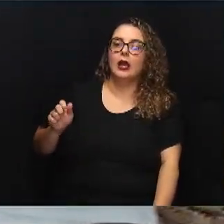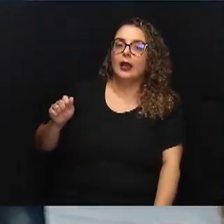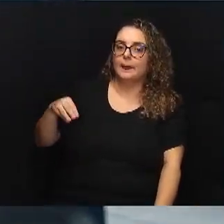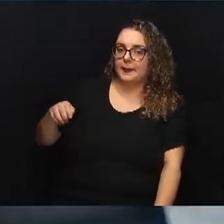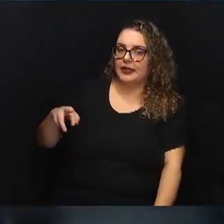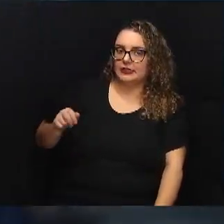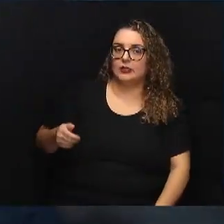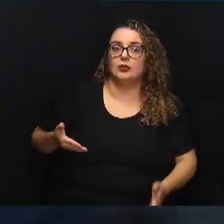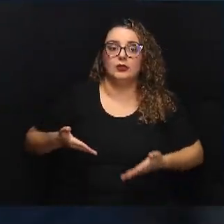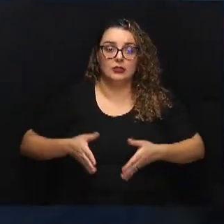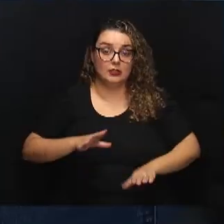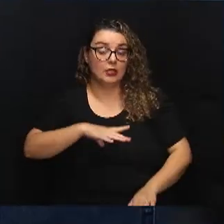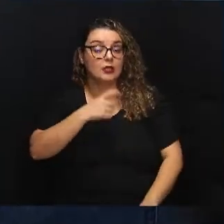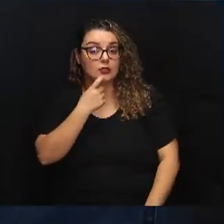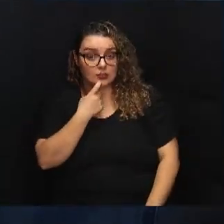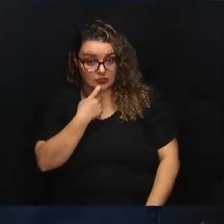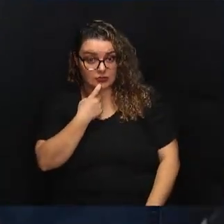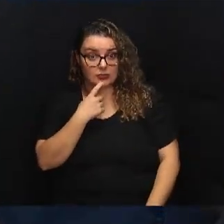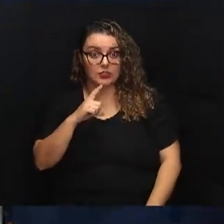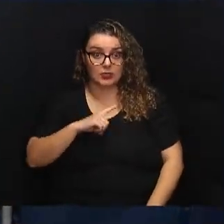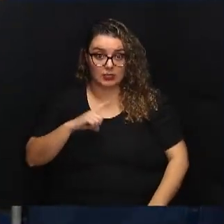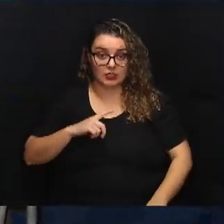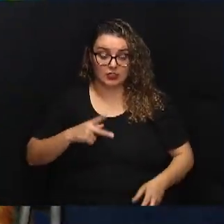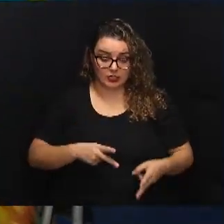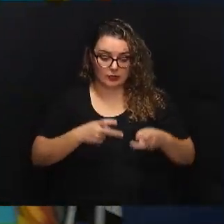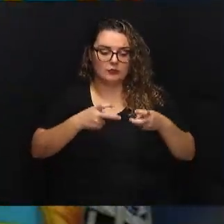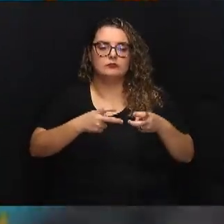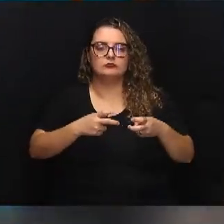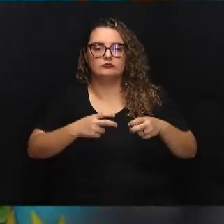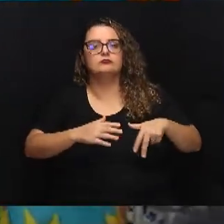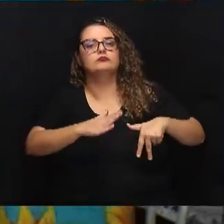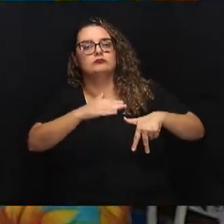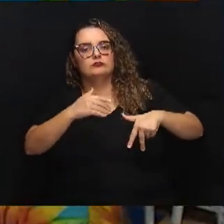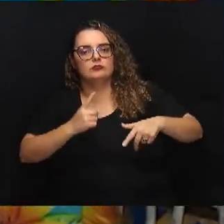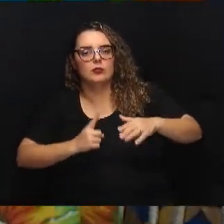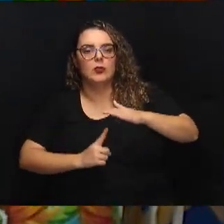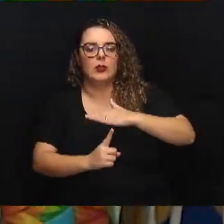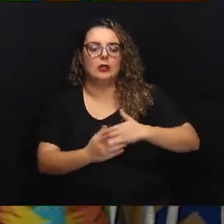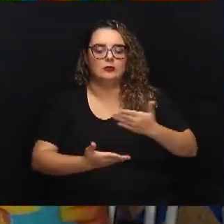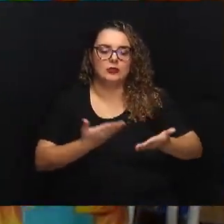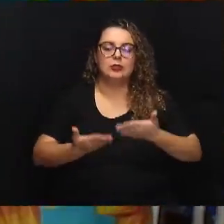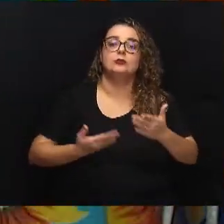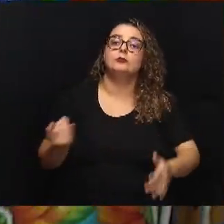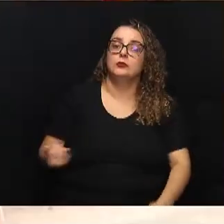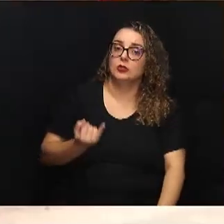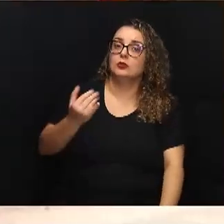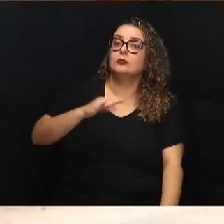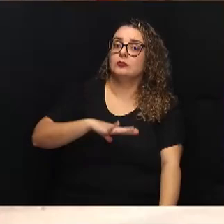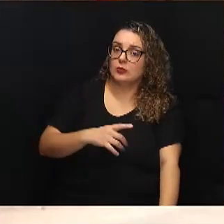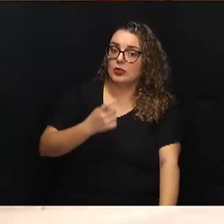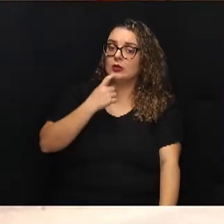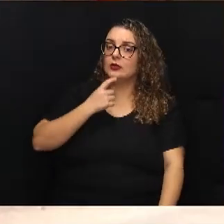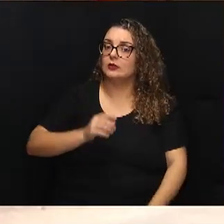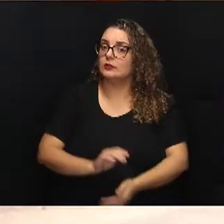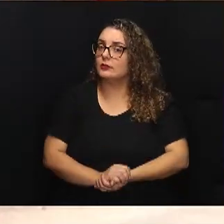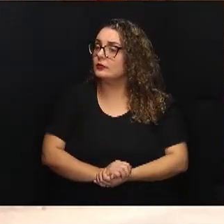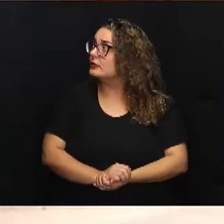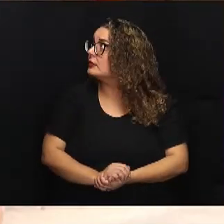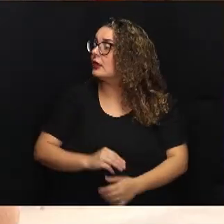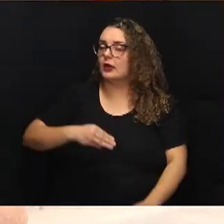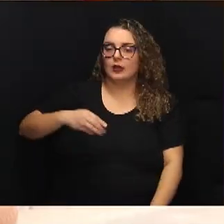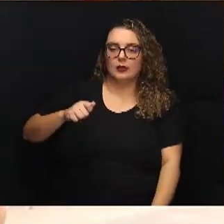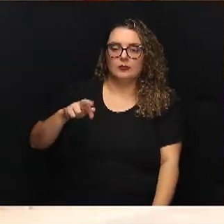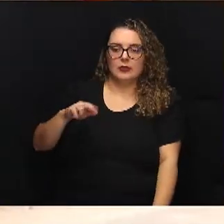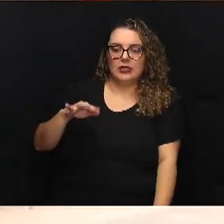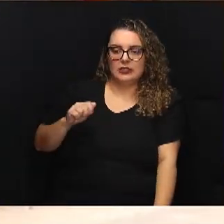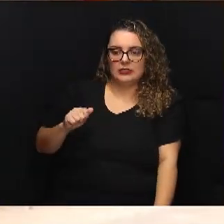nasceram no município e que tenham reconhecidamente prestado relevantes serviços a Campinas. A Maria Alice Ribeiro é